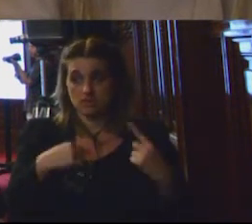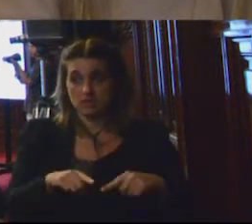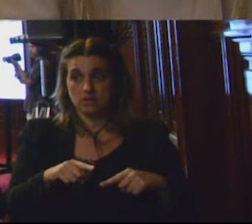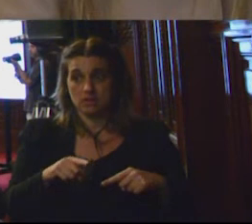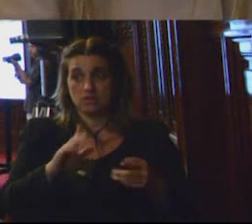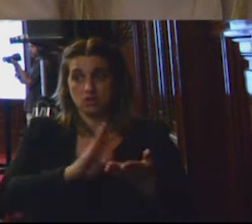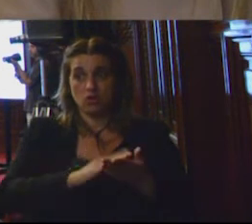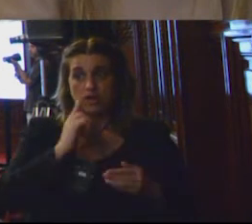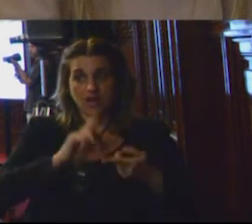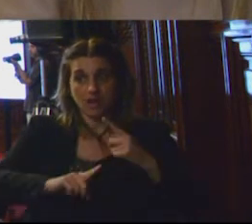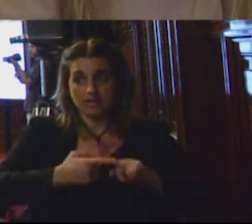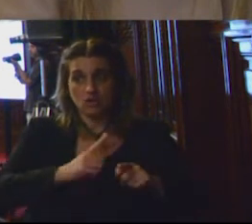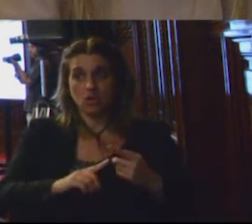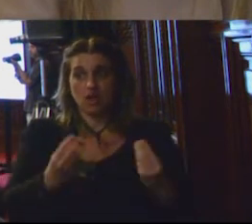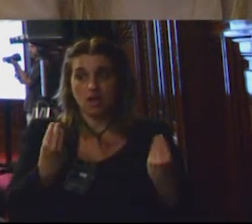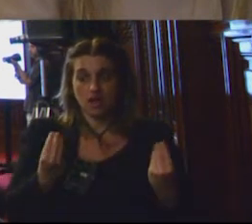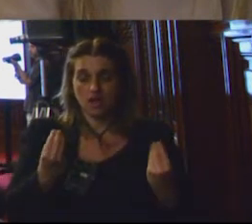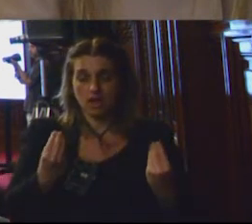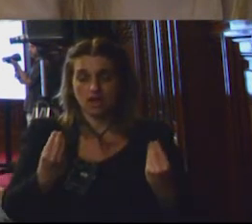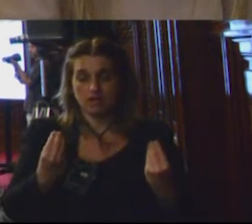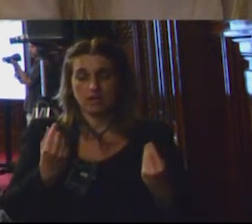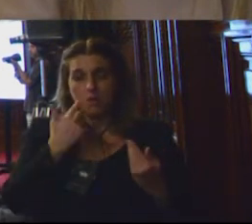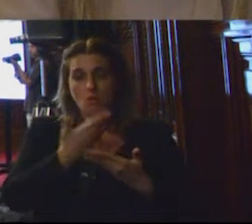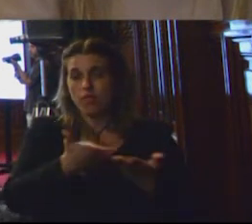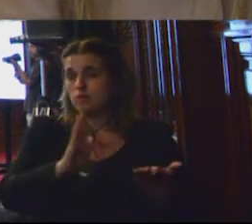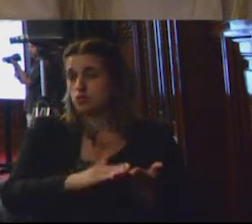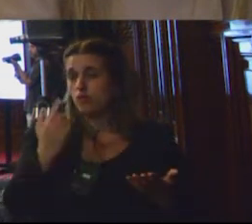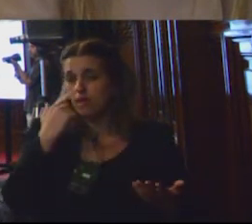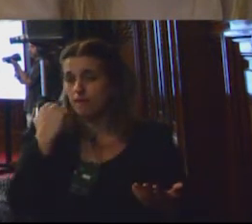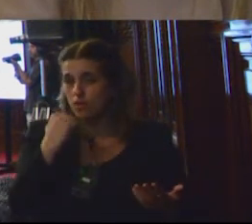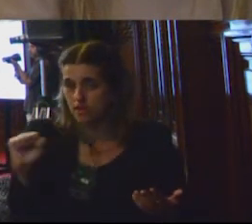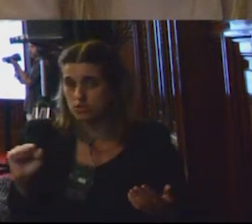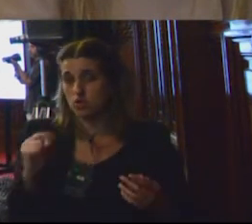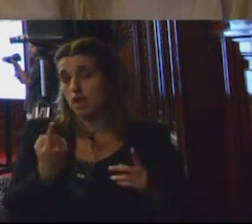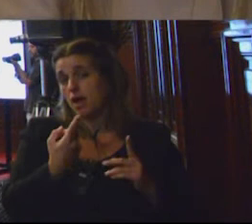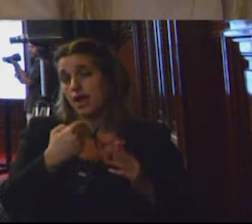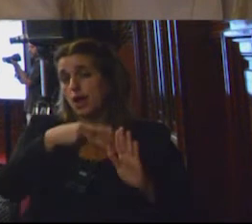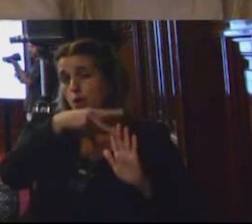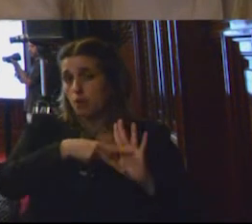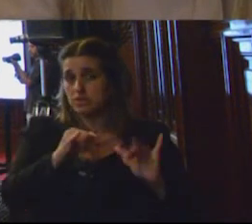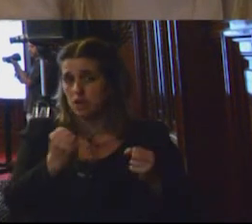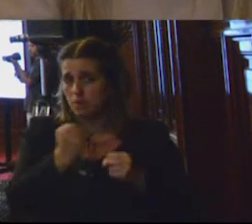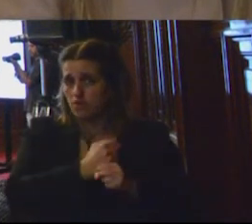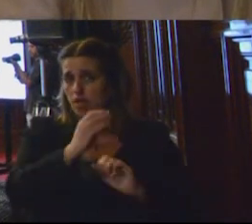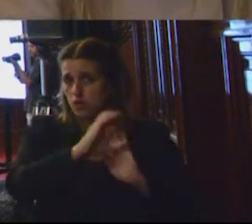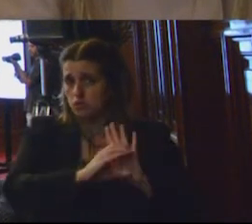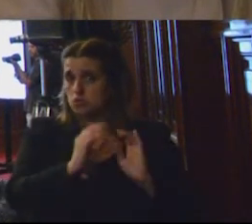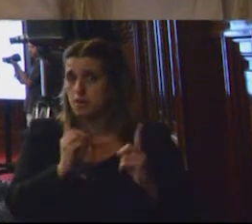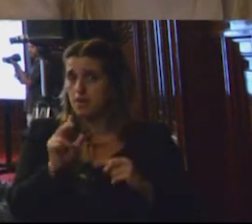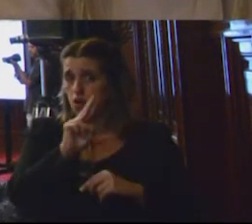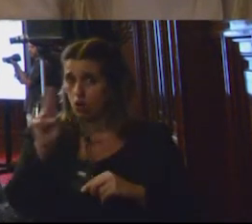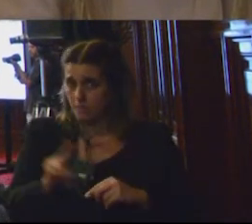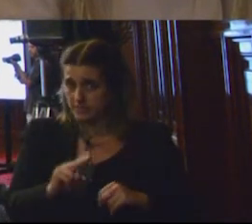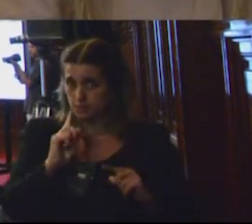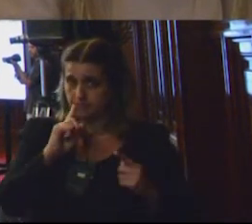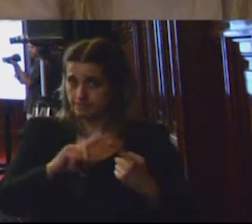indicando diversas violações à Constituição Federal e a normas internacionais, inclusive à Convenção Americana. Entendemos que, além do